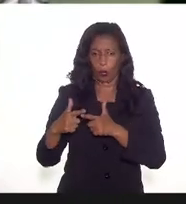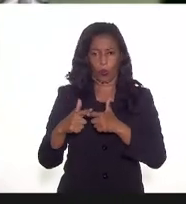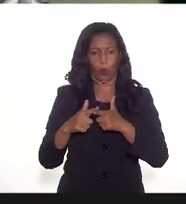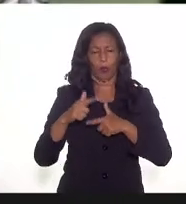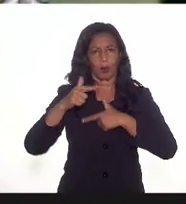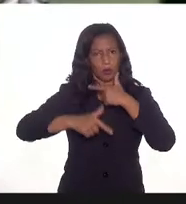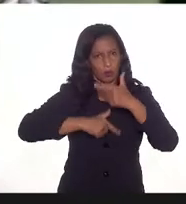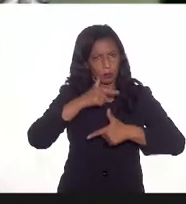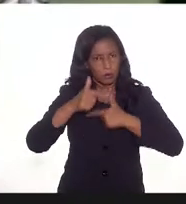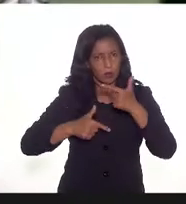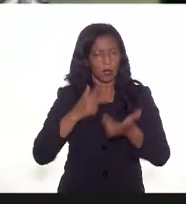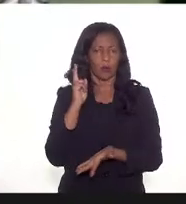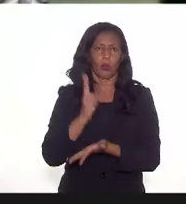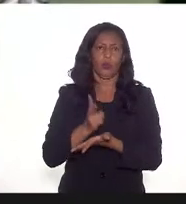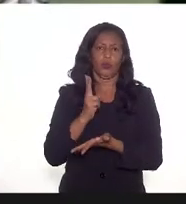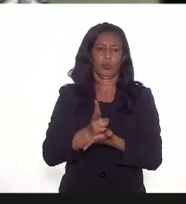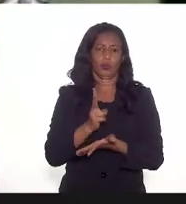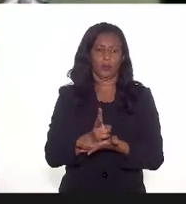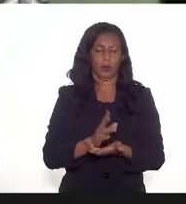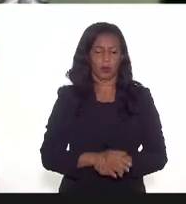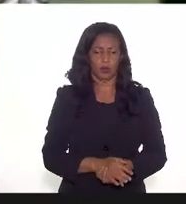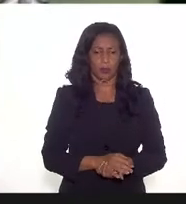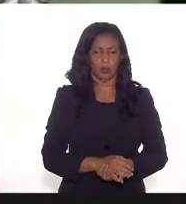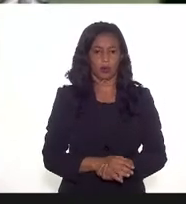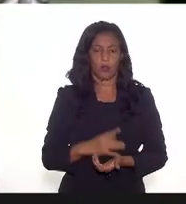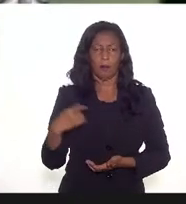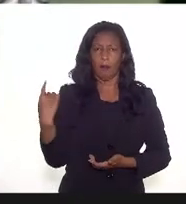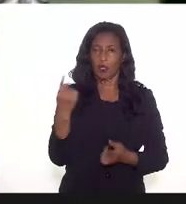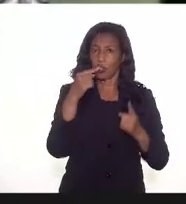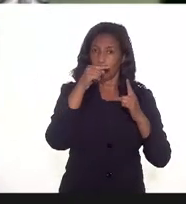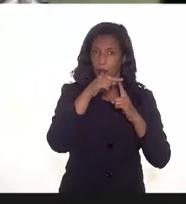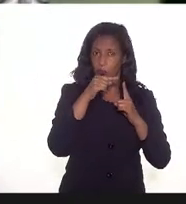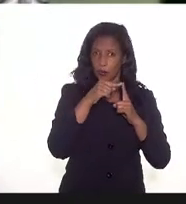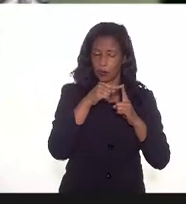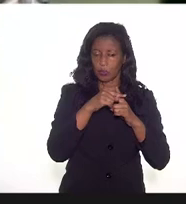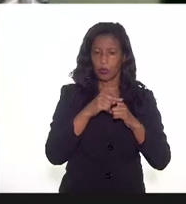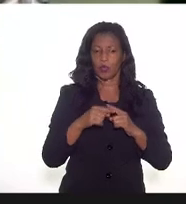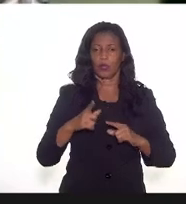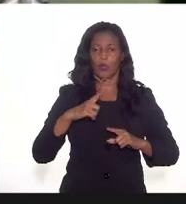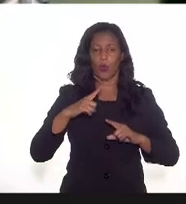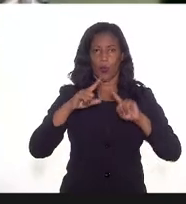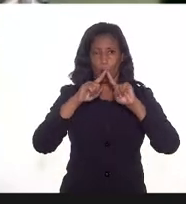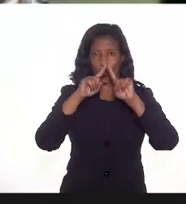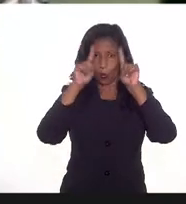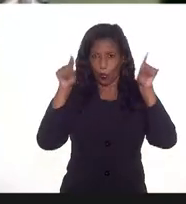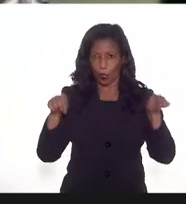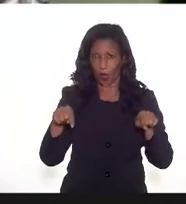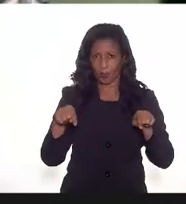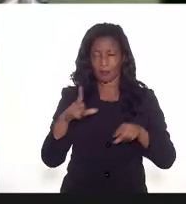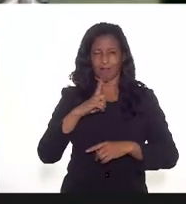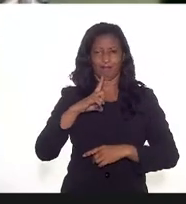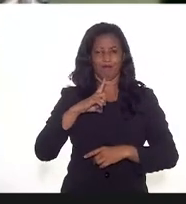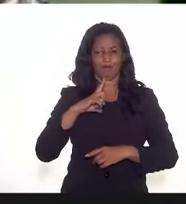trabalho possa ter uma continuidade. Mas, respondendo bem objetivamente, o quadro existe, mas é bem